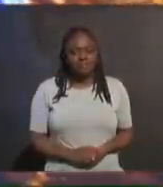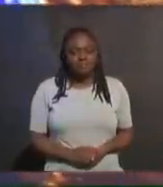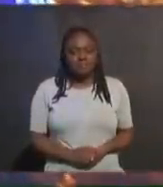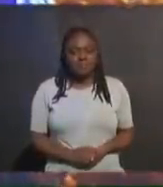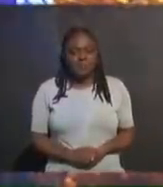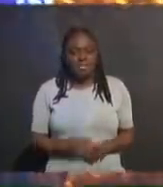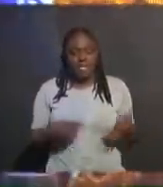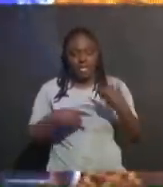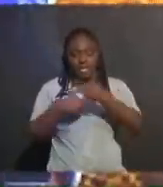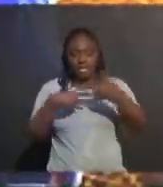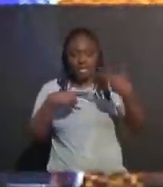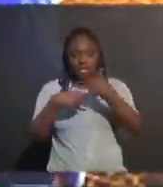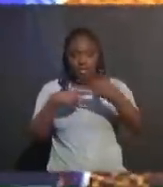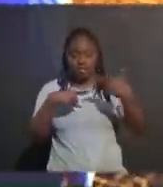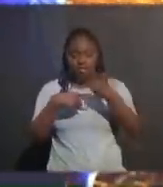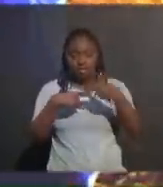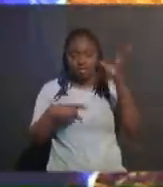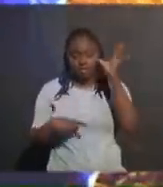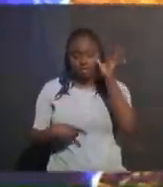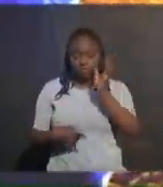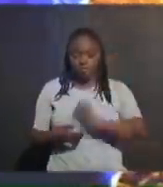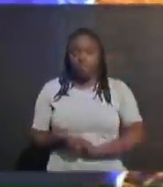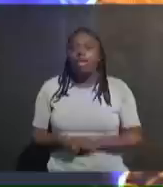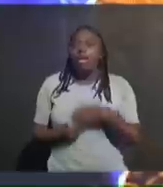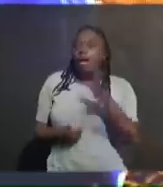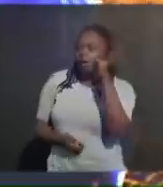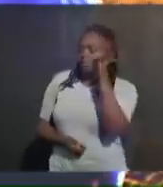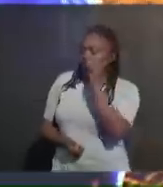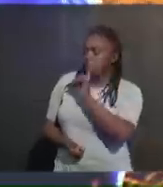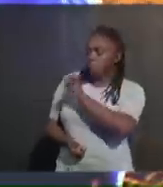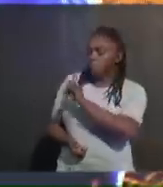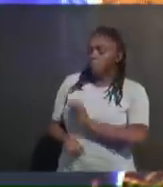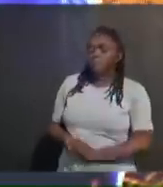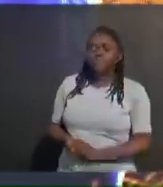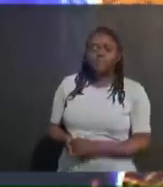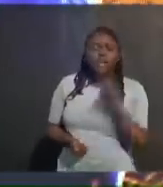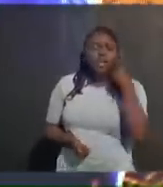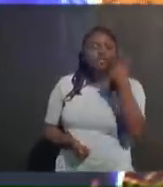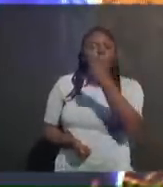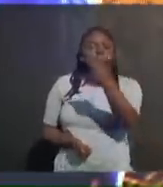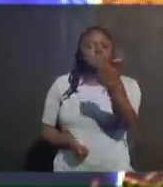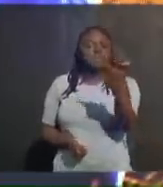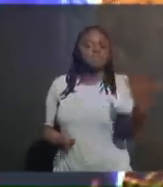Assistir série. Eu vou ver uma aqui. Aí vê 12.